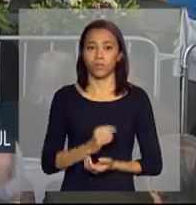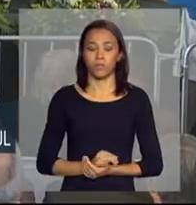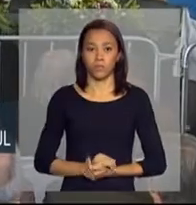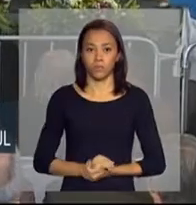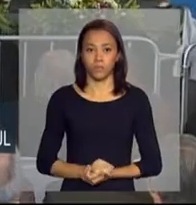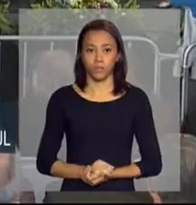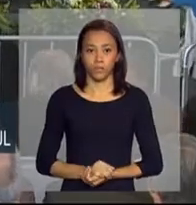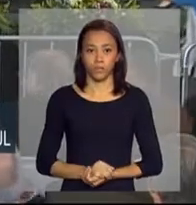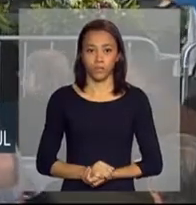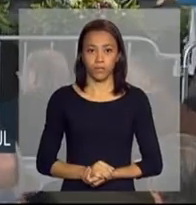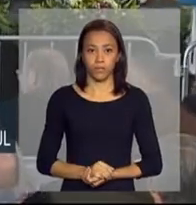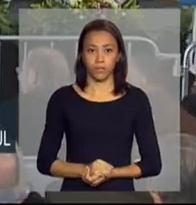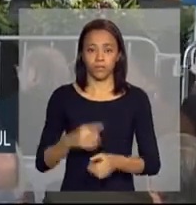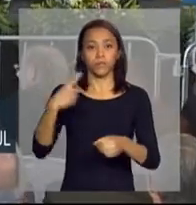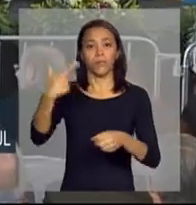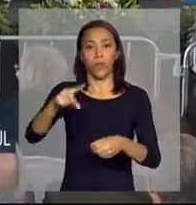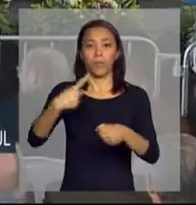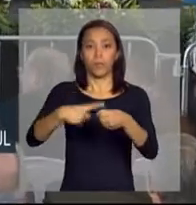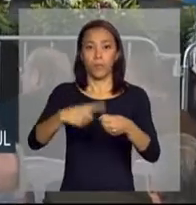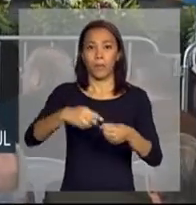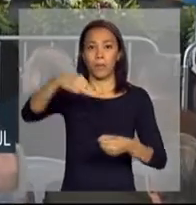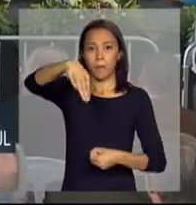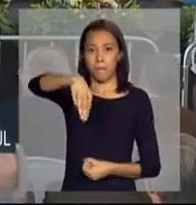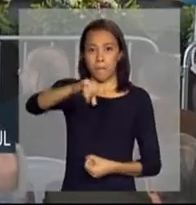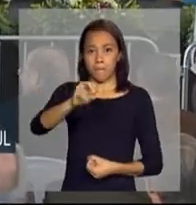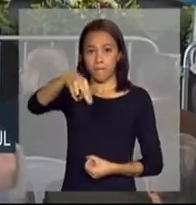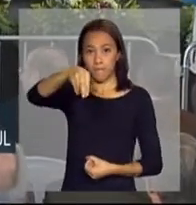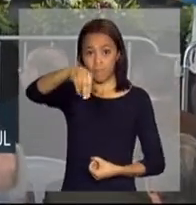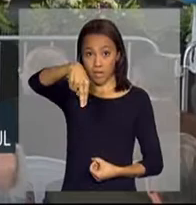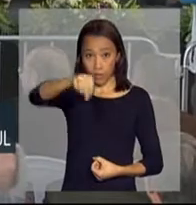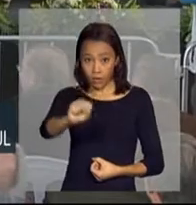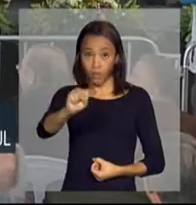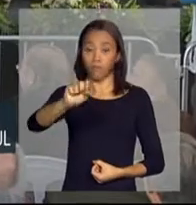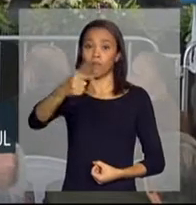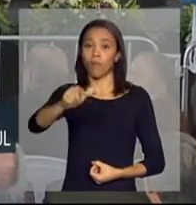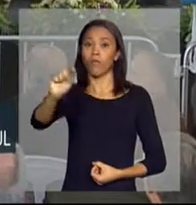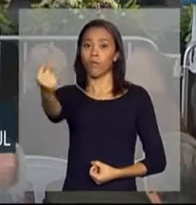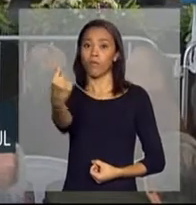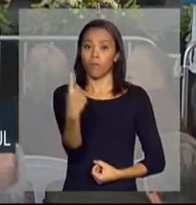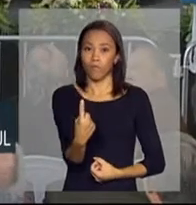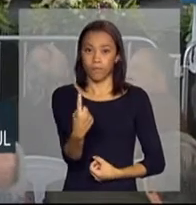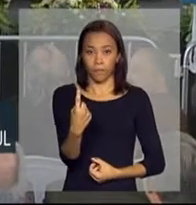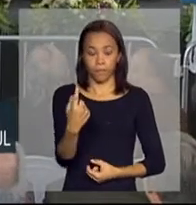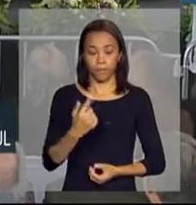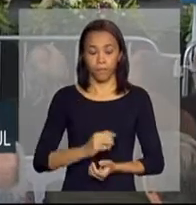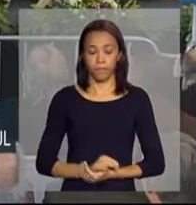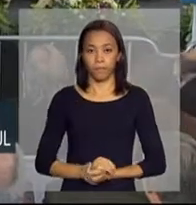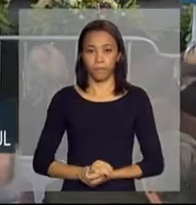Minas do Leão, prefeita Silvia Maria Lazec Nunes.